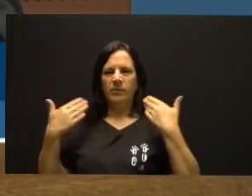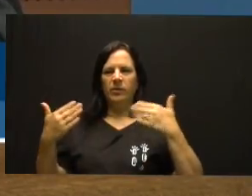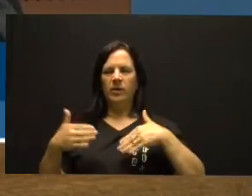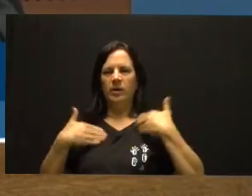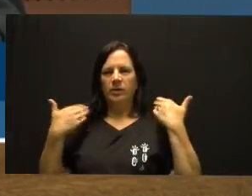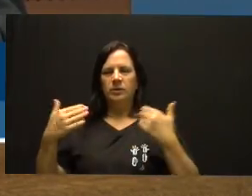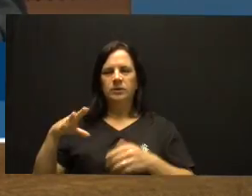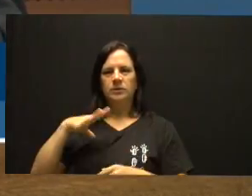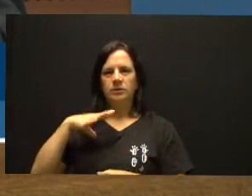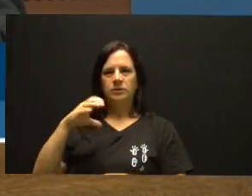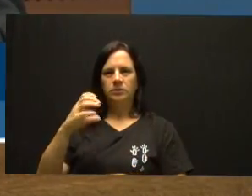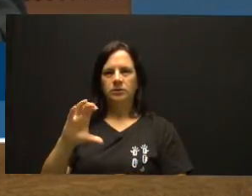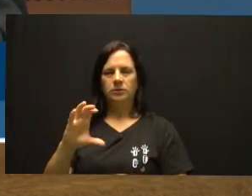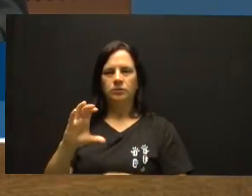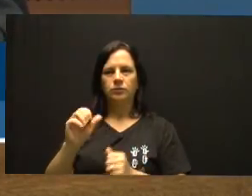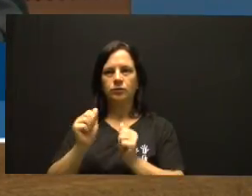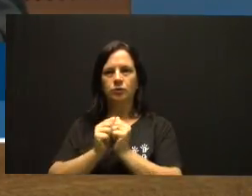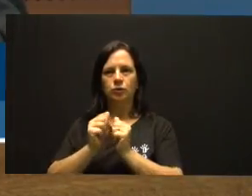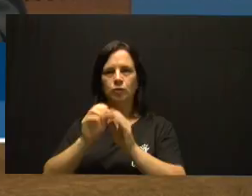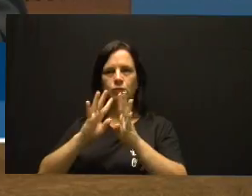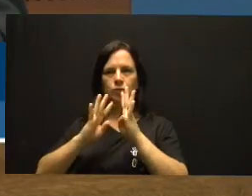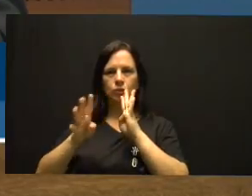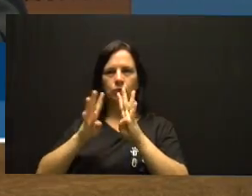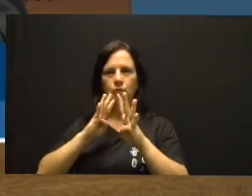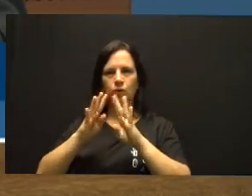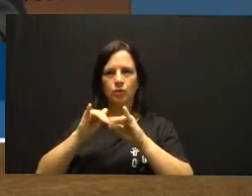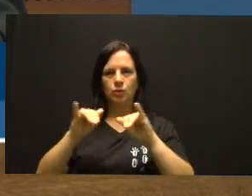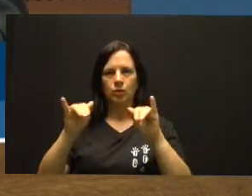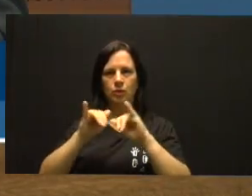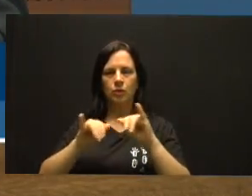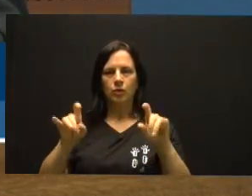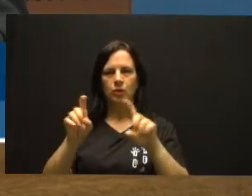de Cubatão, através das redes sociais, onde